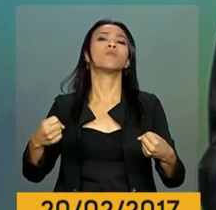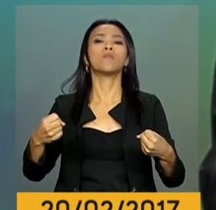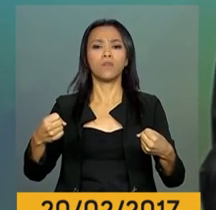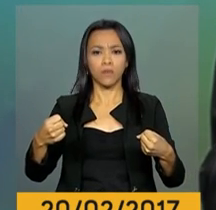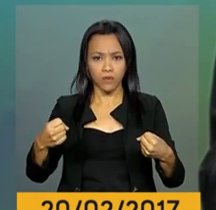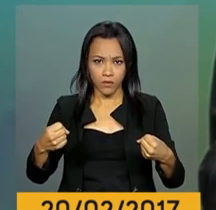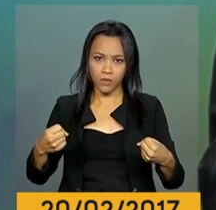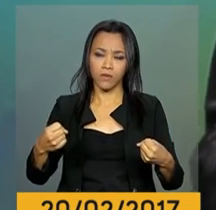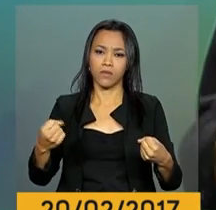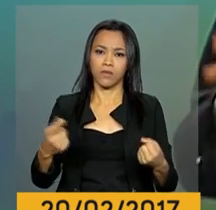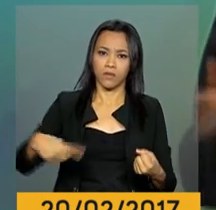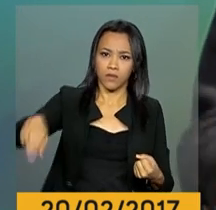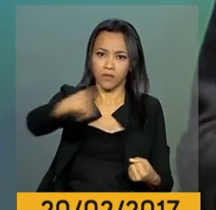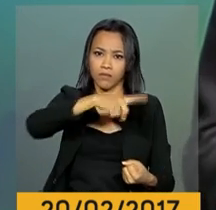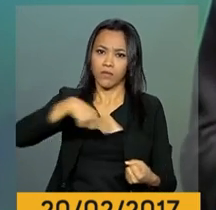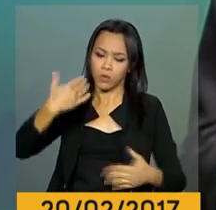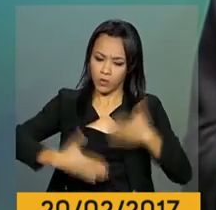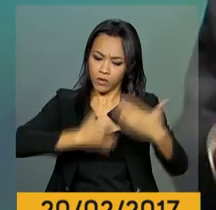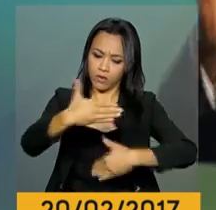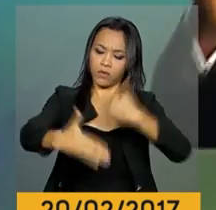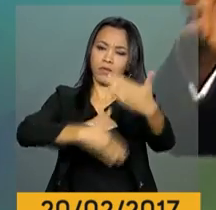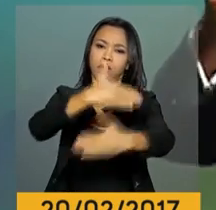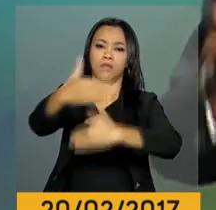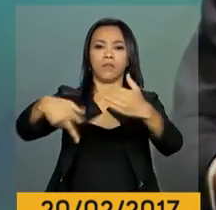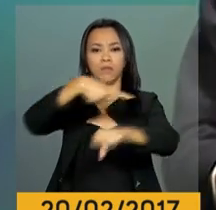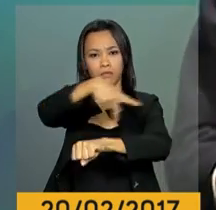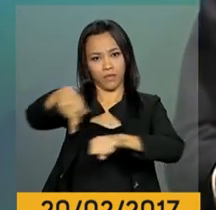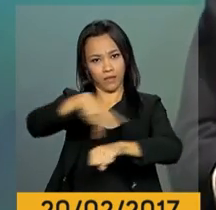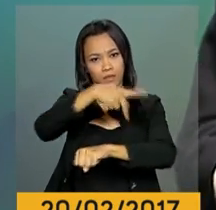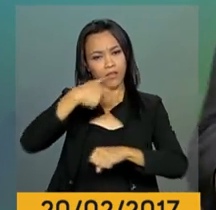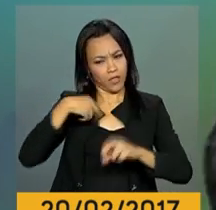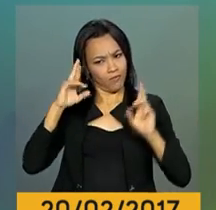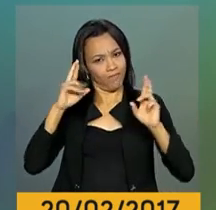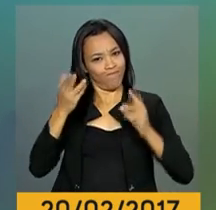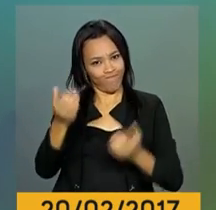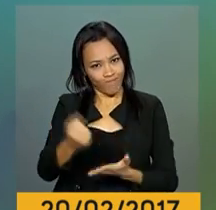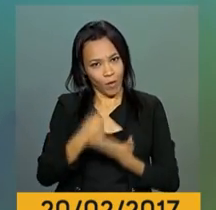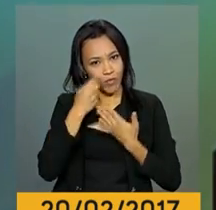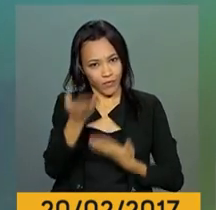forças motrizes do desenvolvimento nacional. Eu conto com vocês.